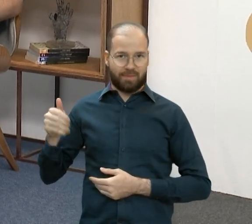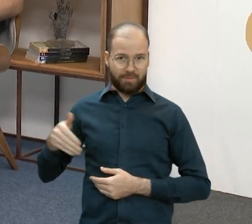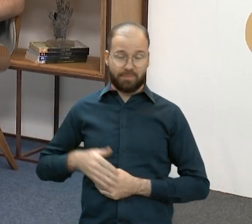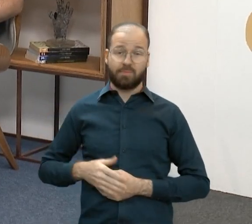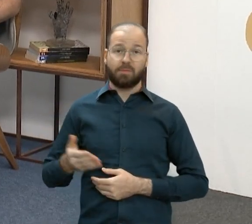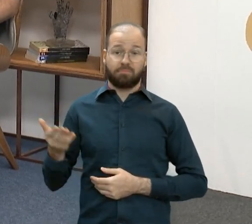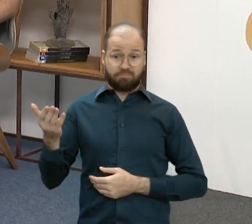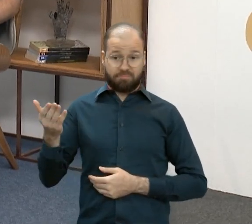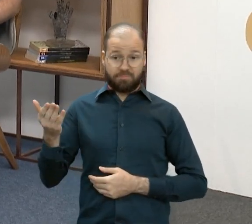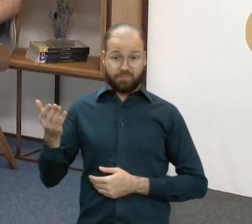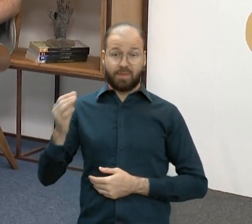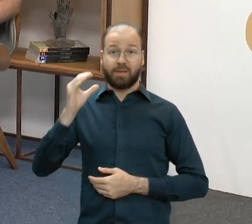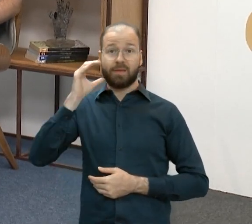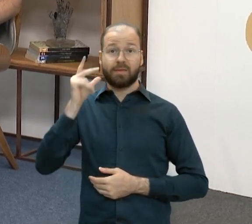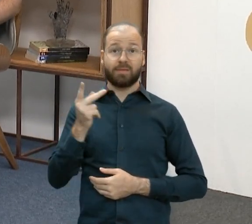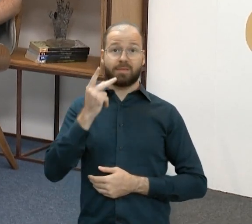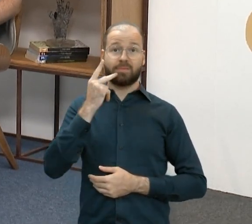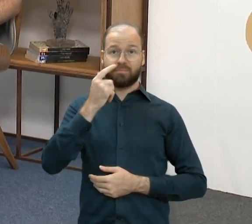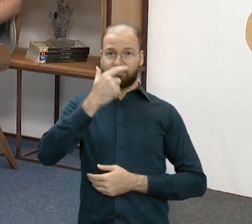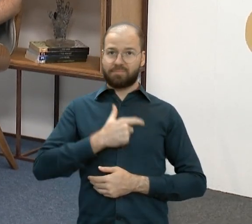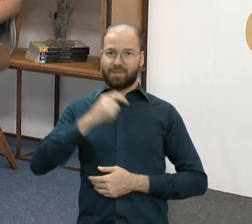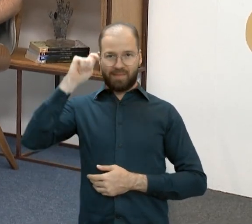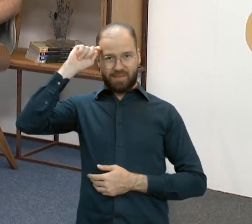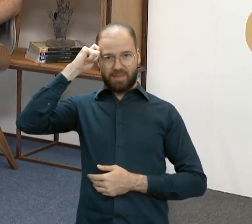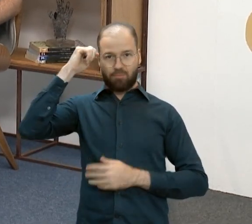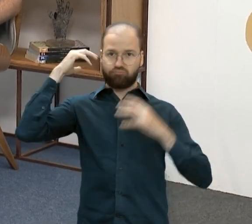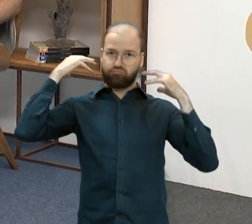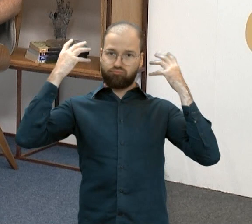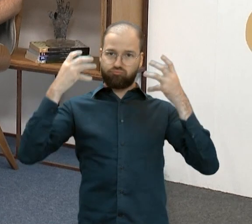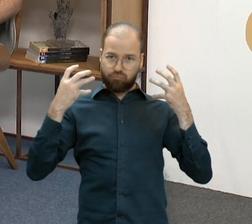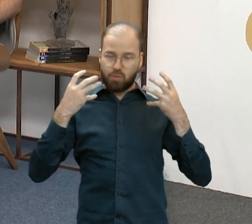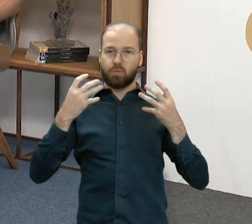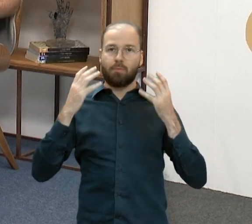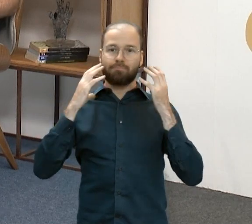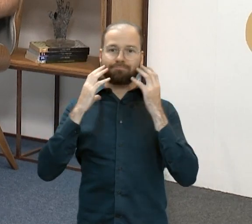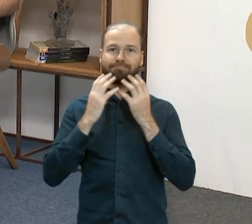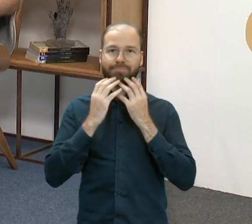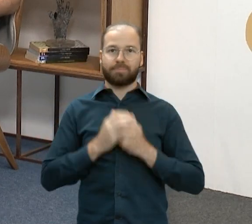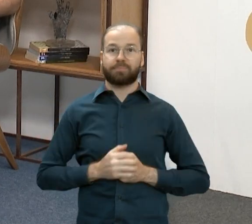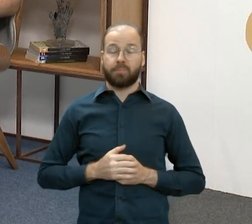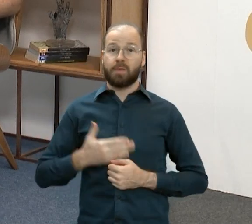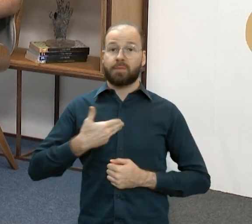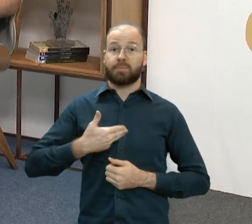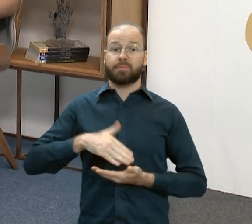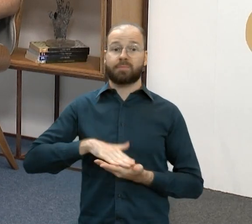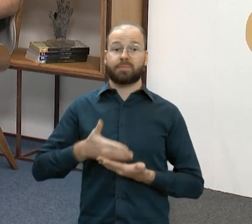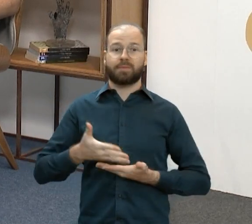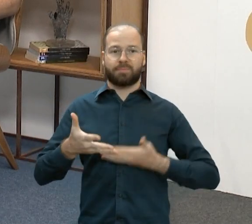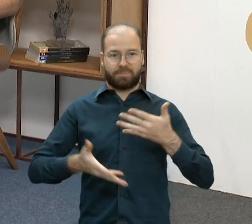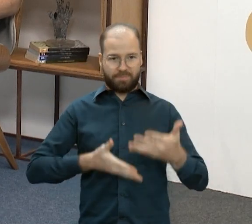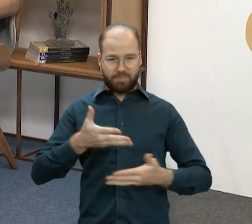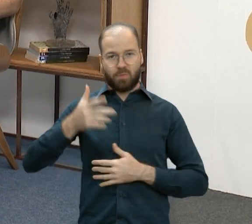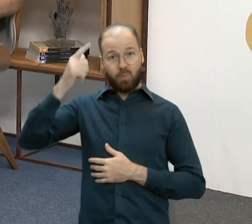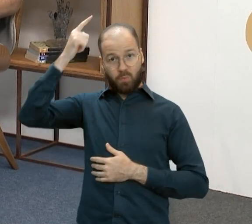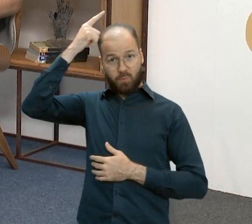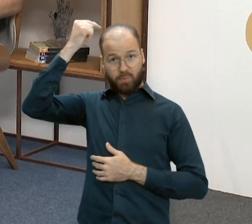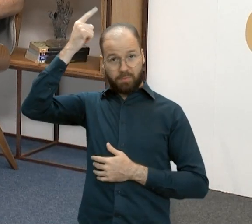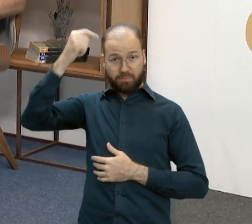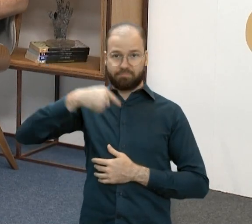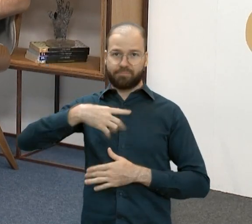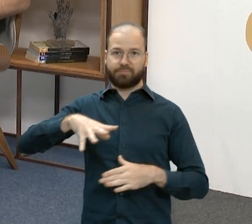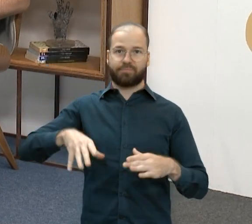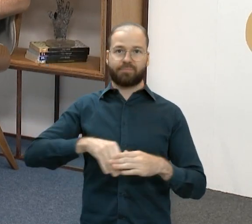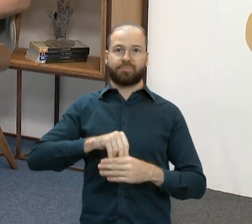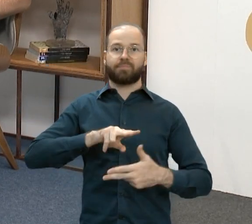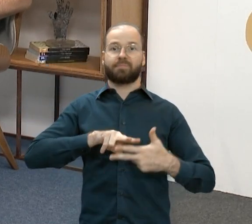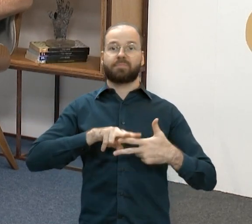Neves, um homem negro de pele clara com cabelos Black Power e eu uso barba. E nesse bloco o intérprete de Libras é o Weber Flávio, integrante